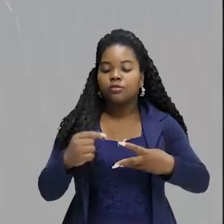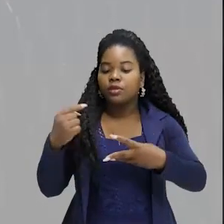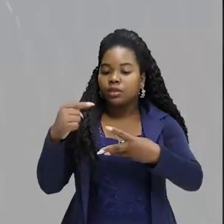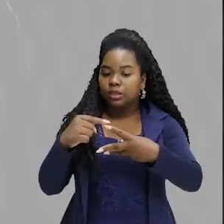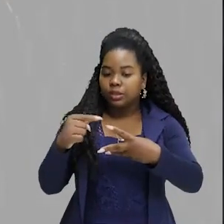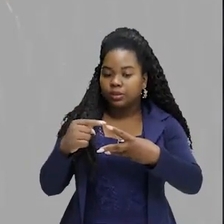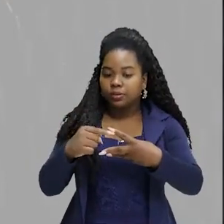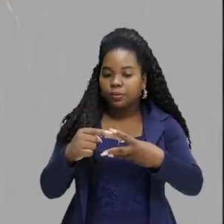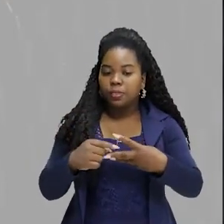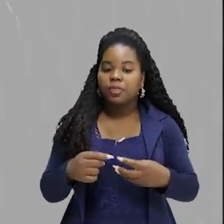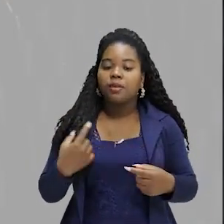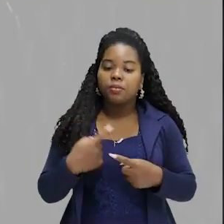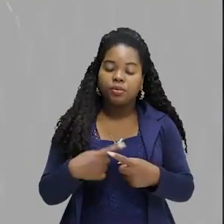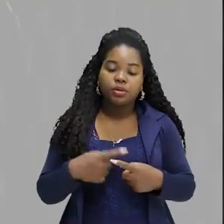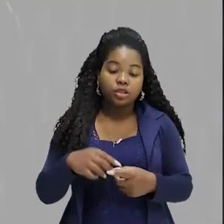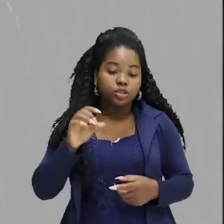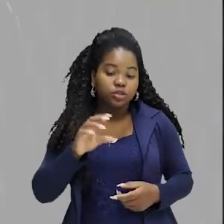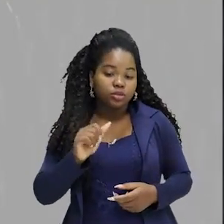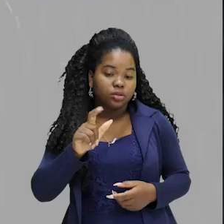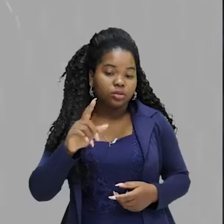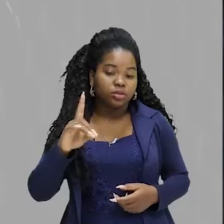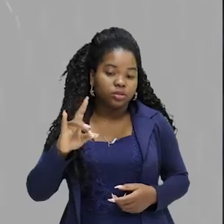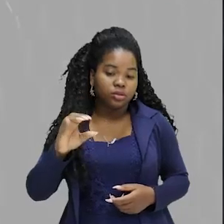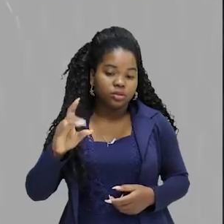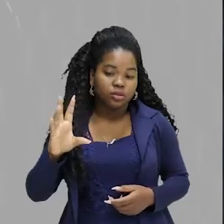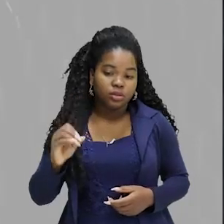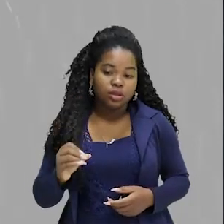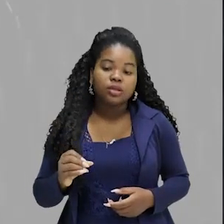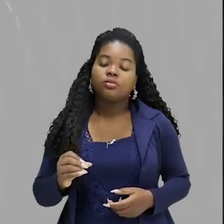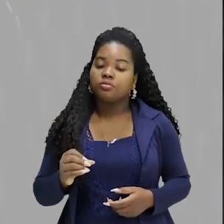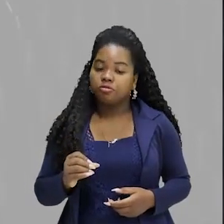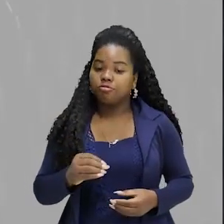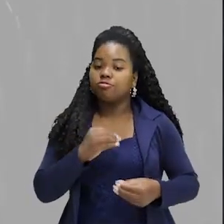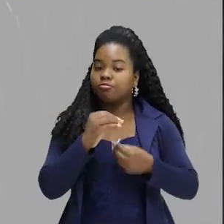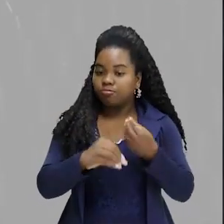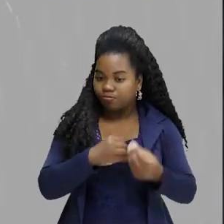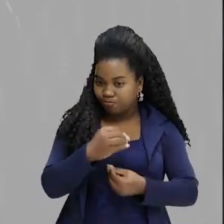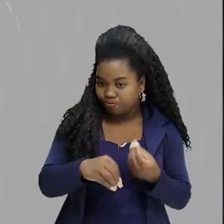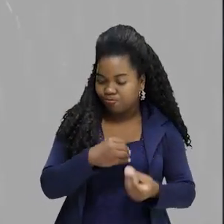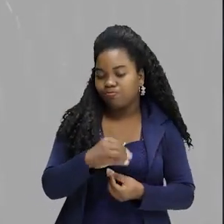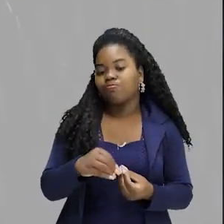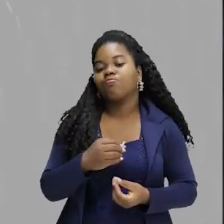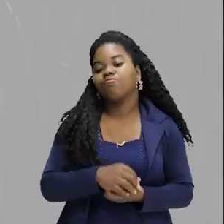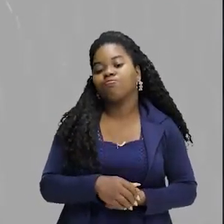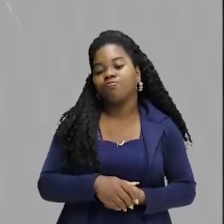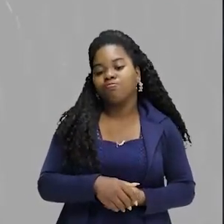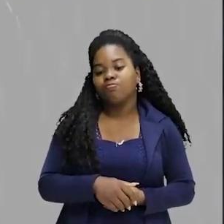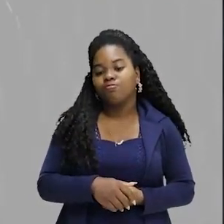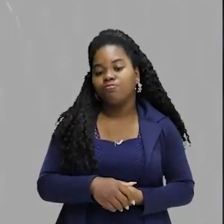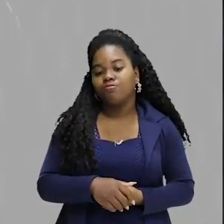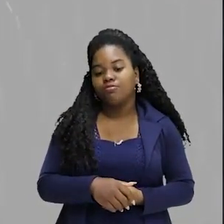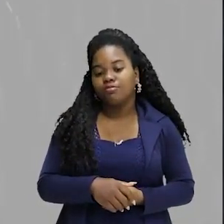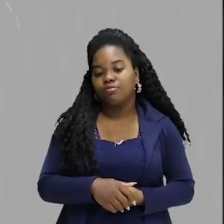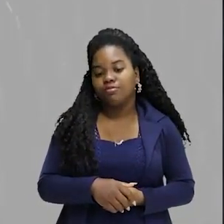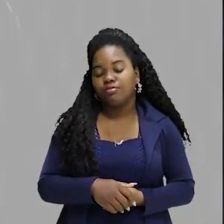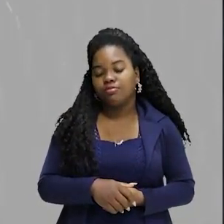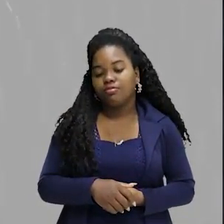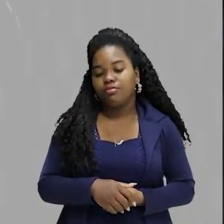apenas aldeído vai sofrer reação, né? Vai reagir com um